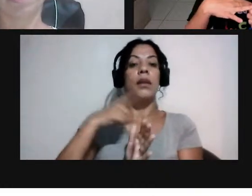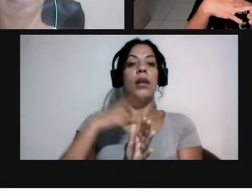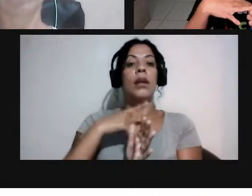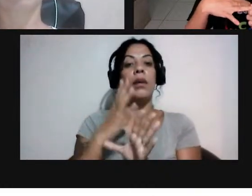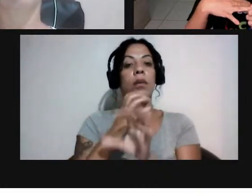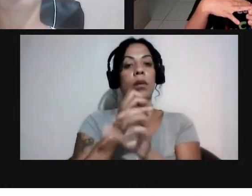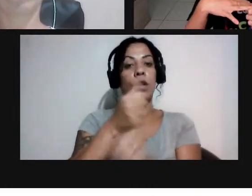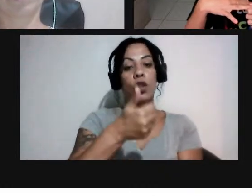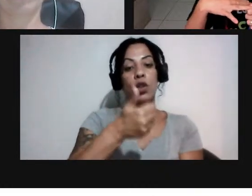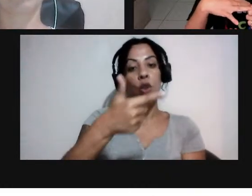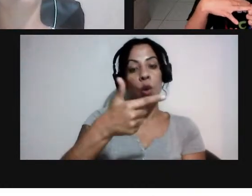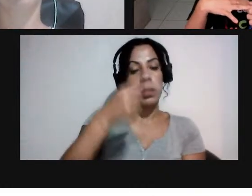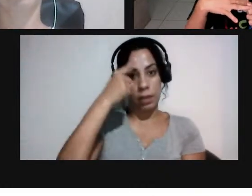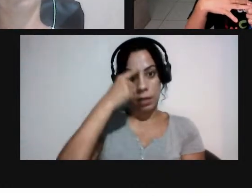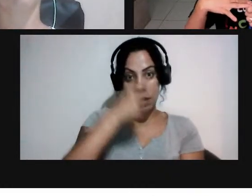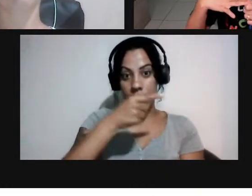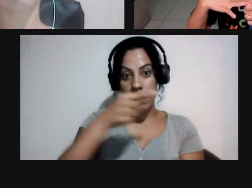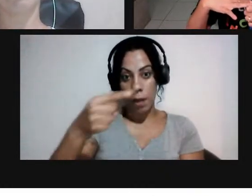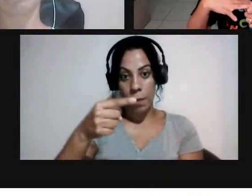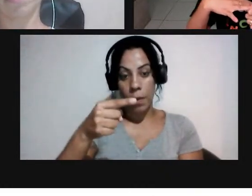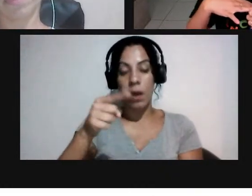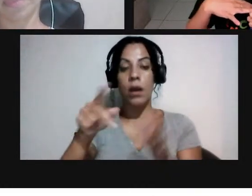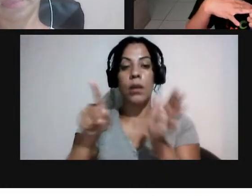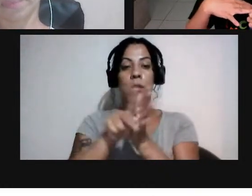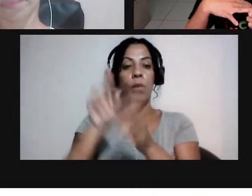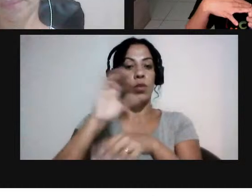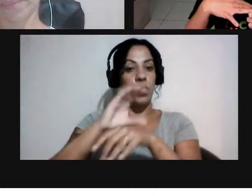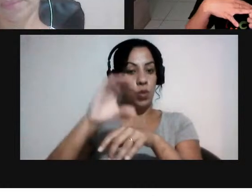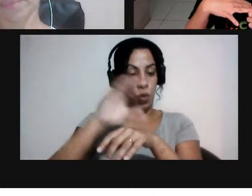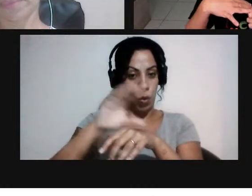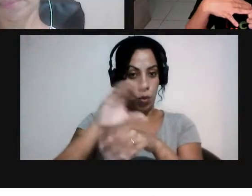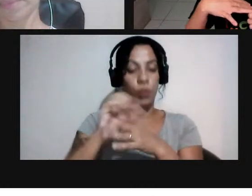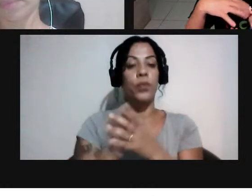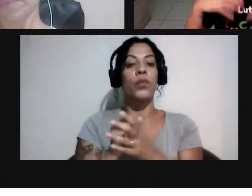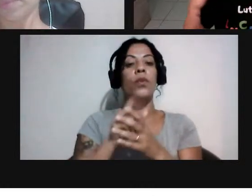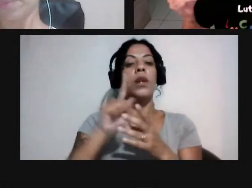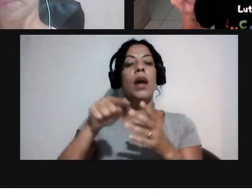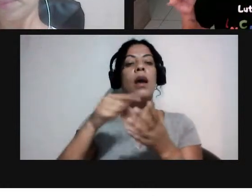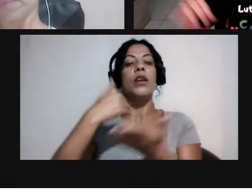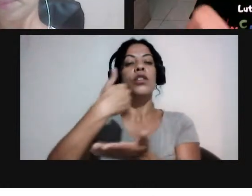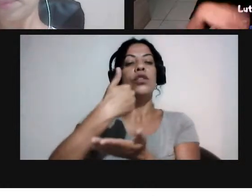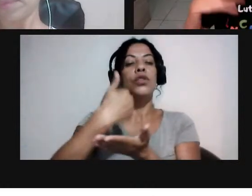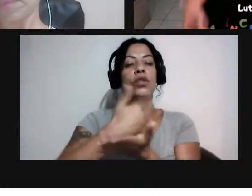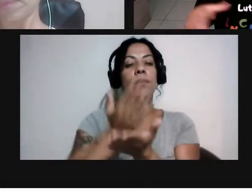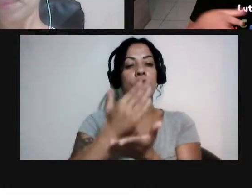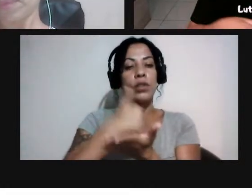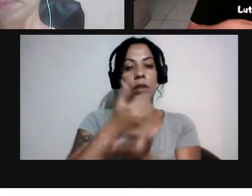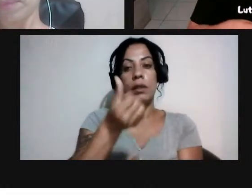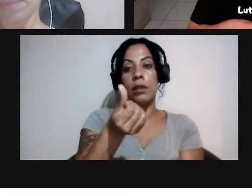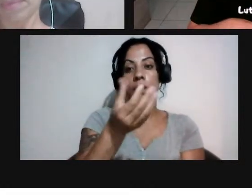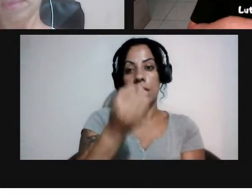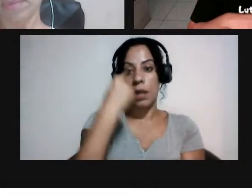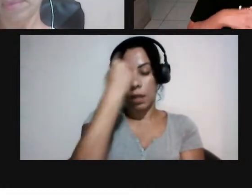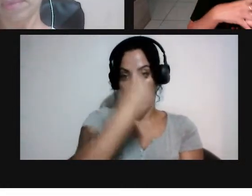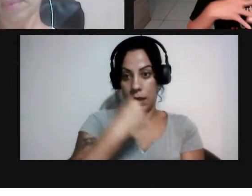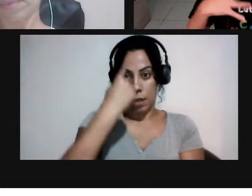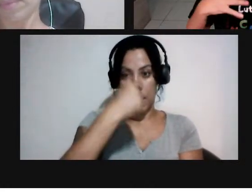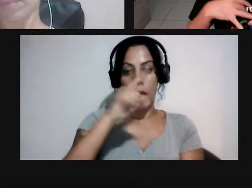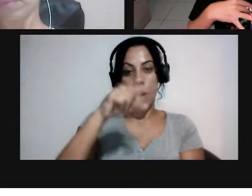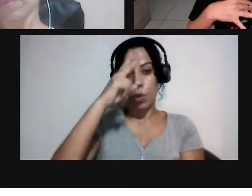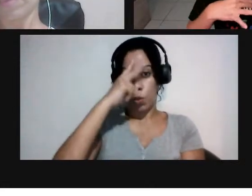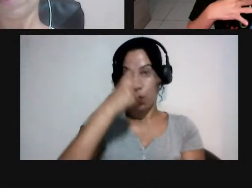12 semanas de curso, numa distribuída, eram 60 horas, né, distribuída por 12